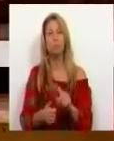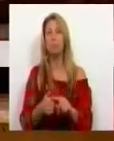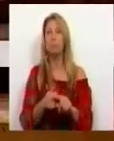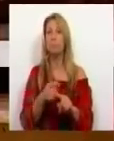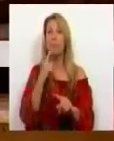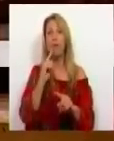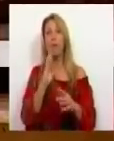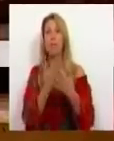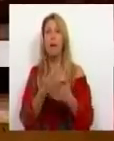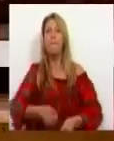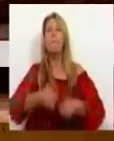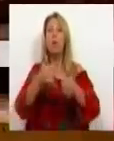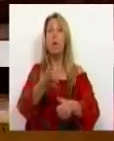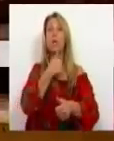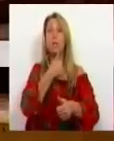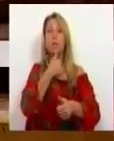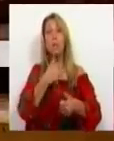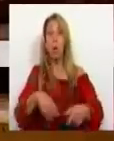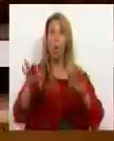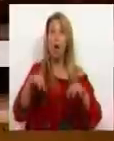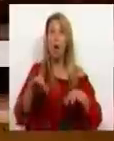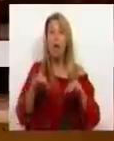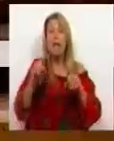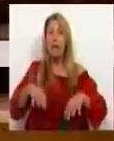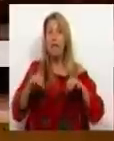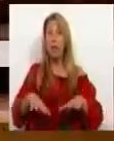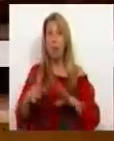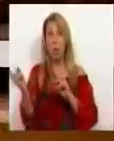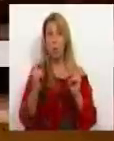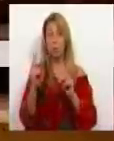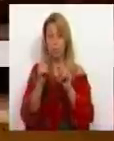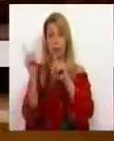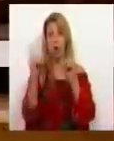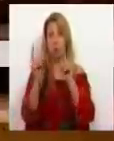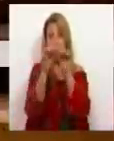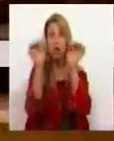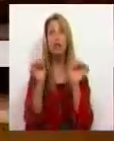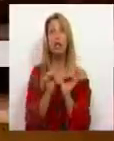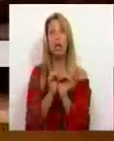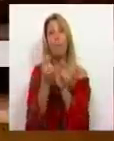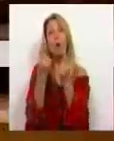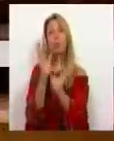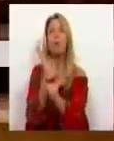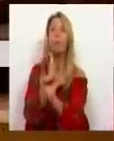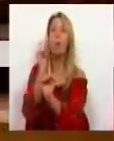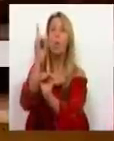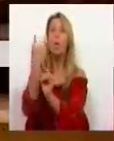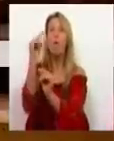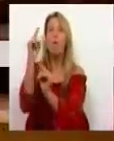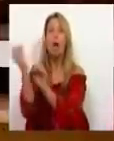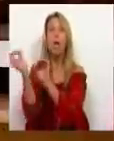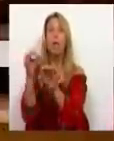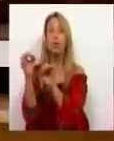decisões para evitar que todo um sistema de transportes ficasse dependente de um único fornecedor, o que